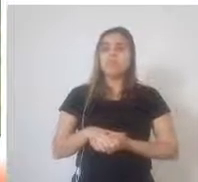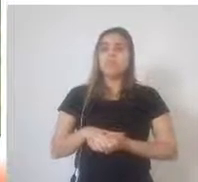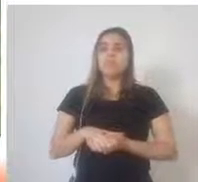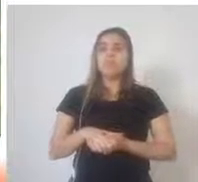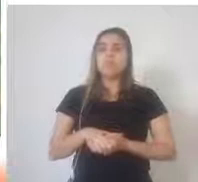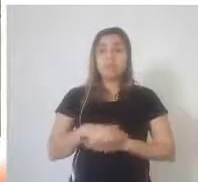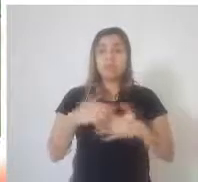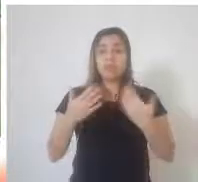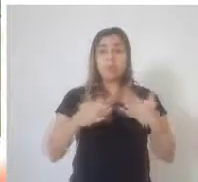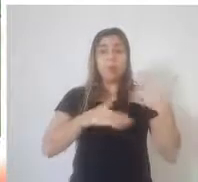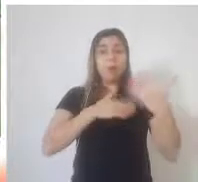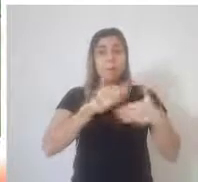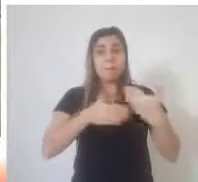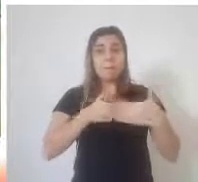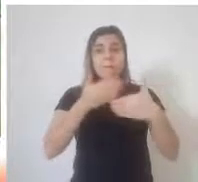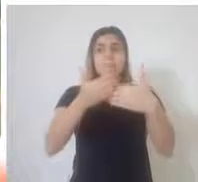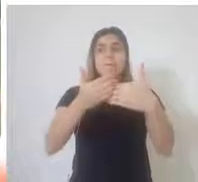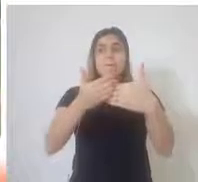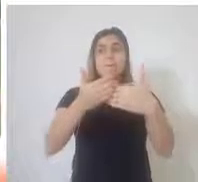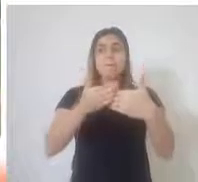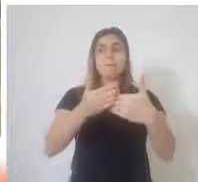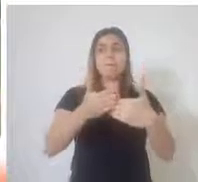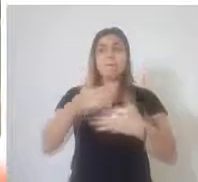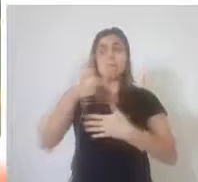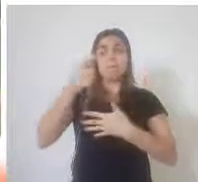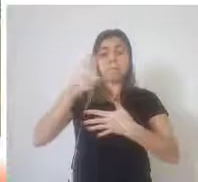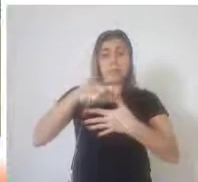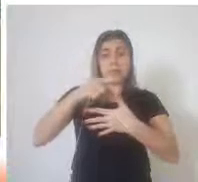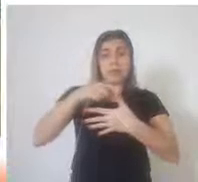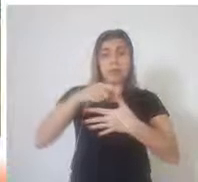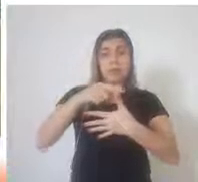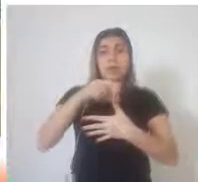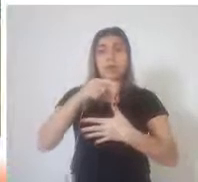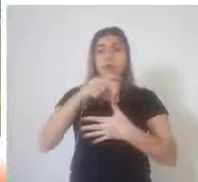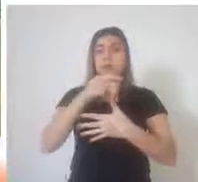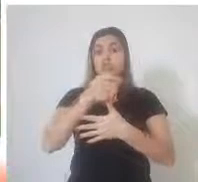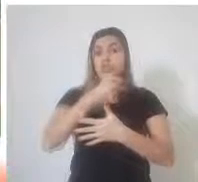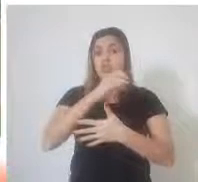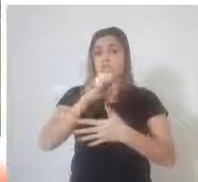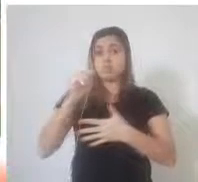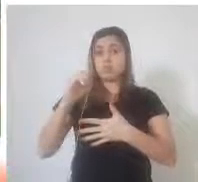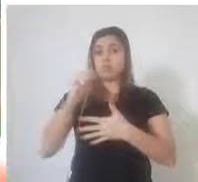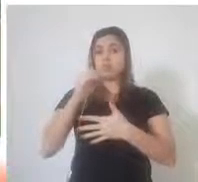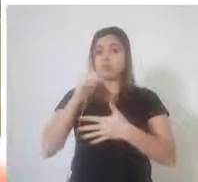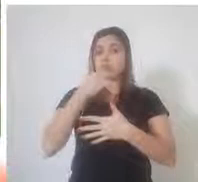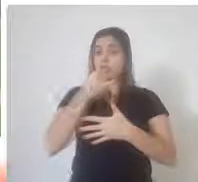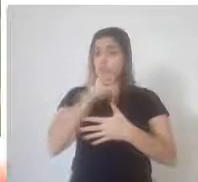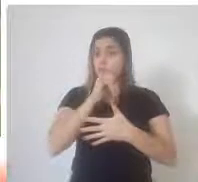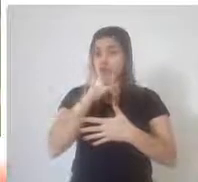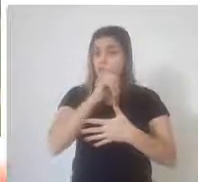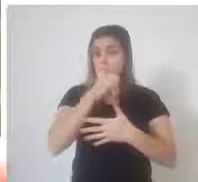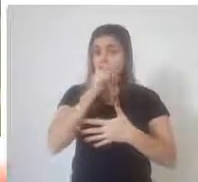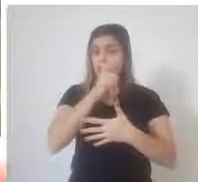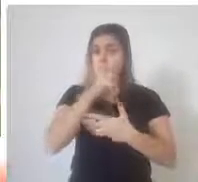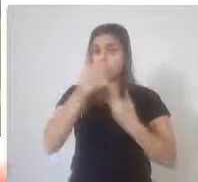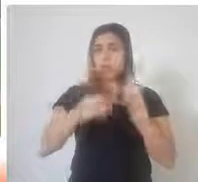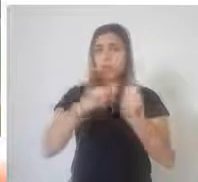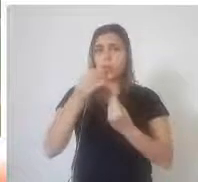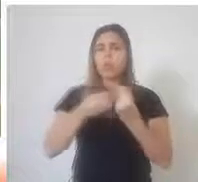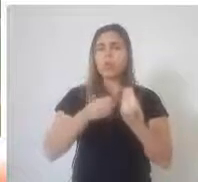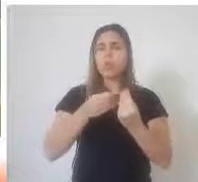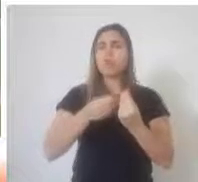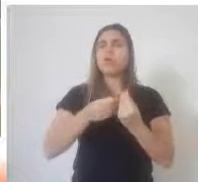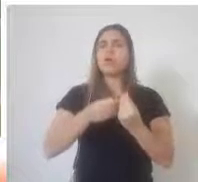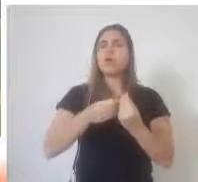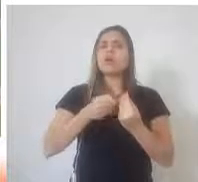primária bruta. Essa produtividade primária bruta, tendo as reduções do